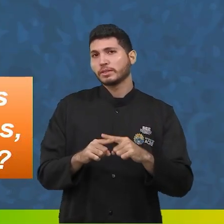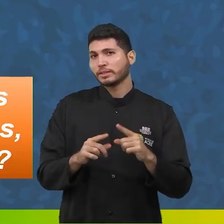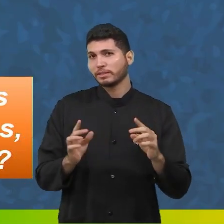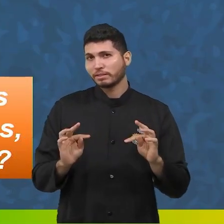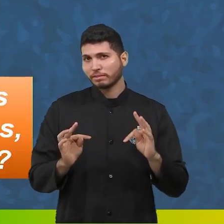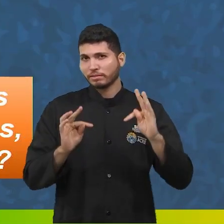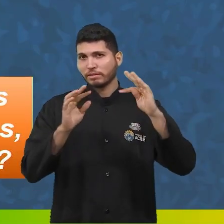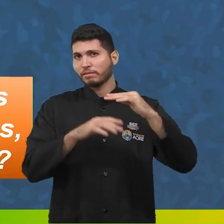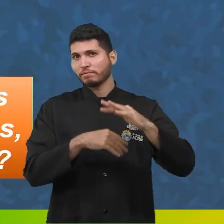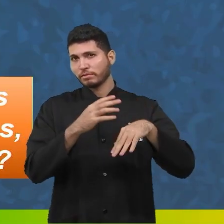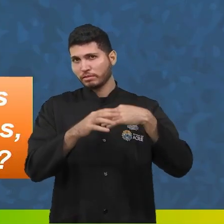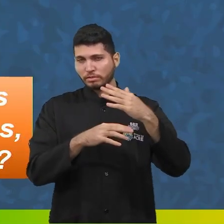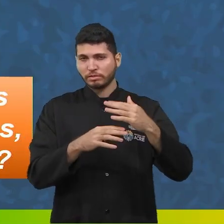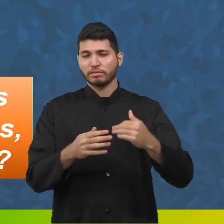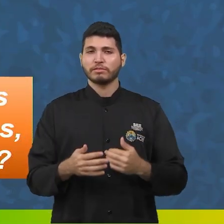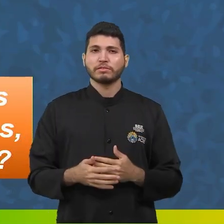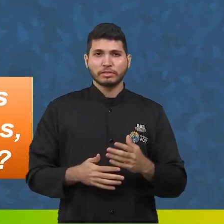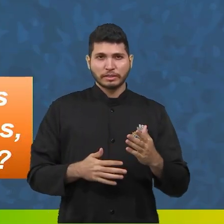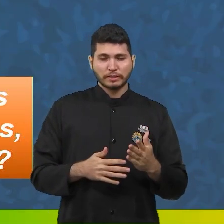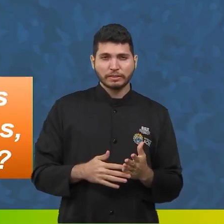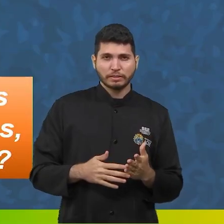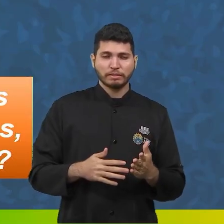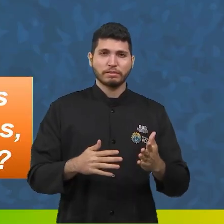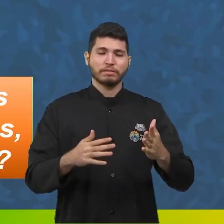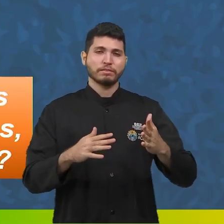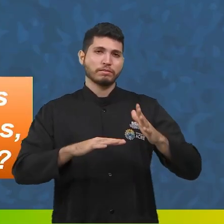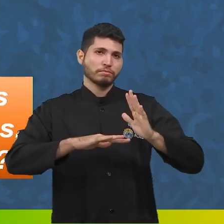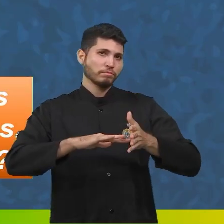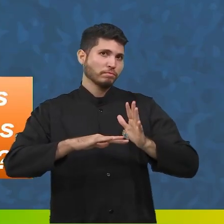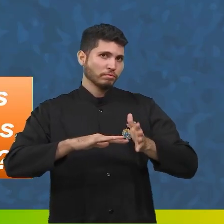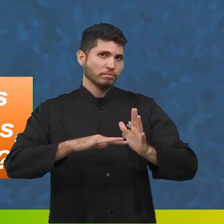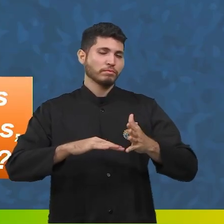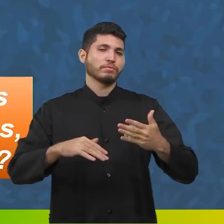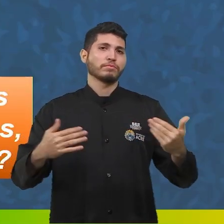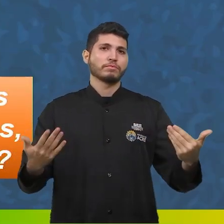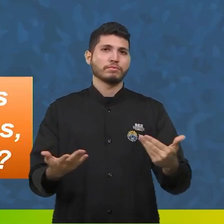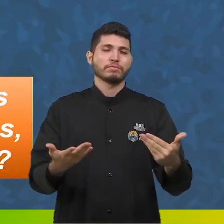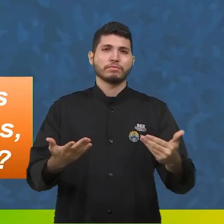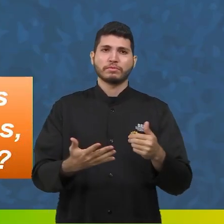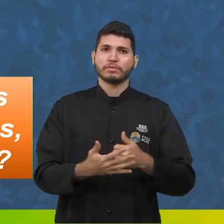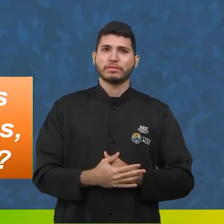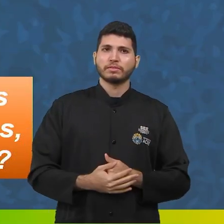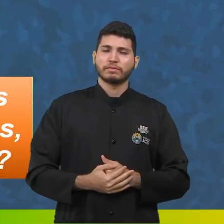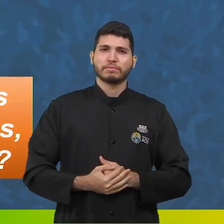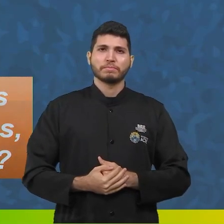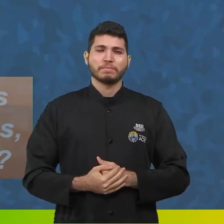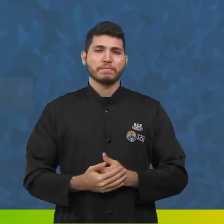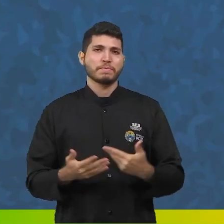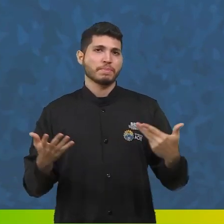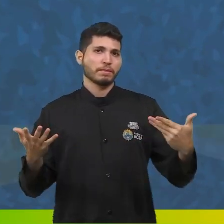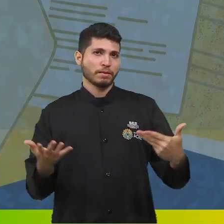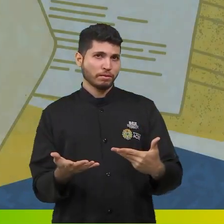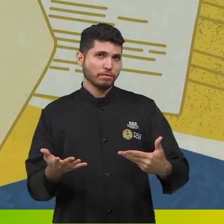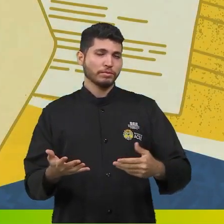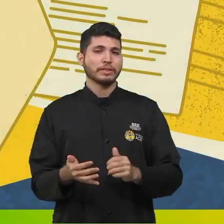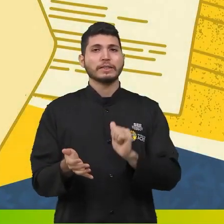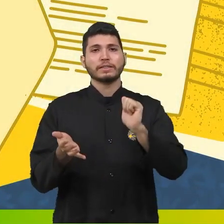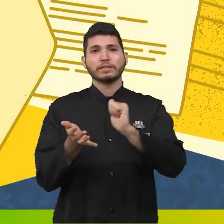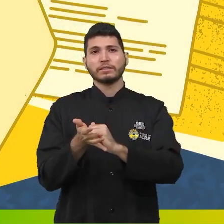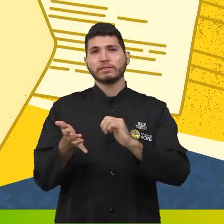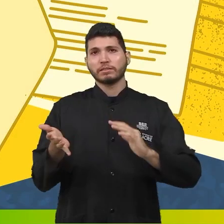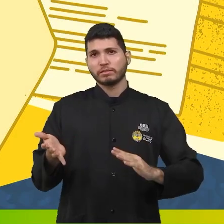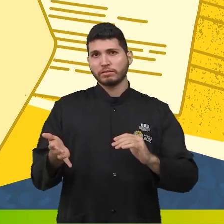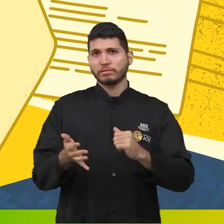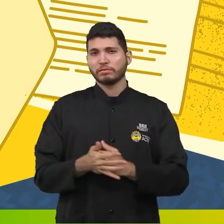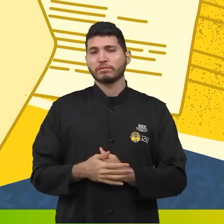esse questionamento para você pensar. E agora nós vamos para a nossa atividade para a gente repensar